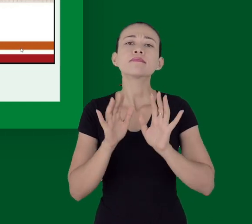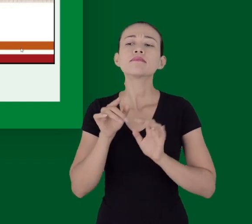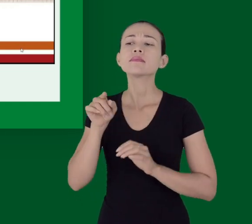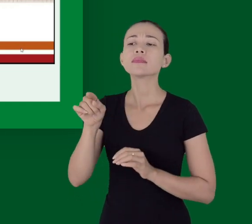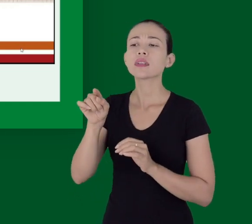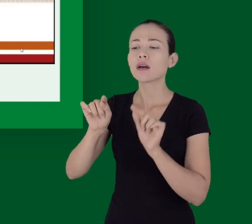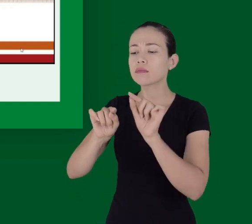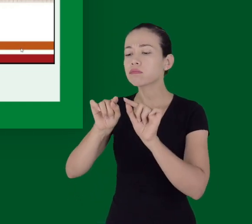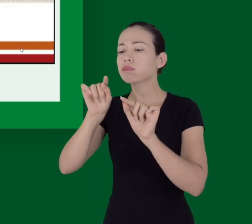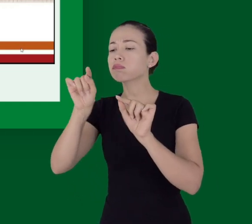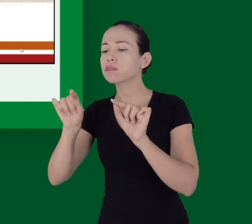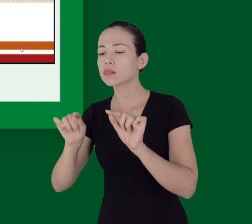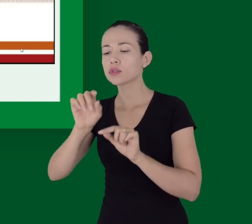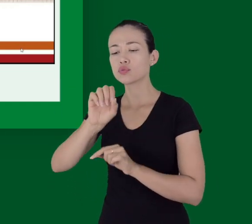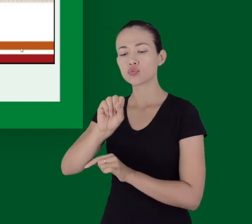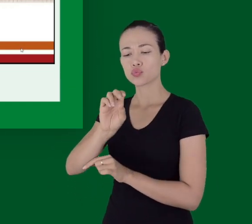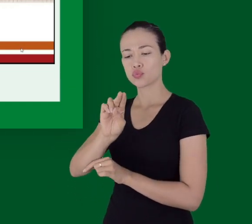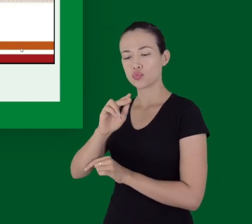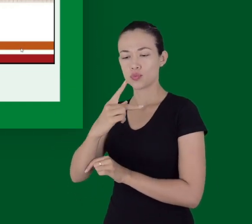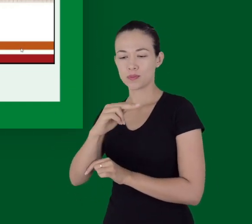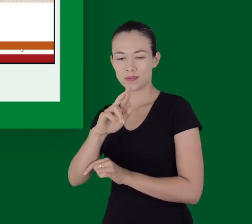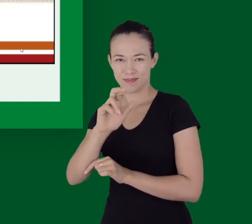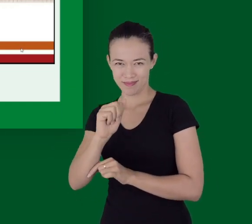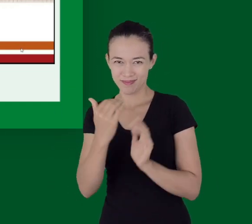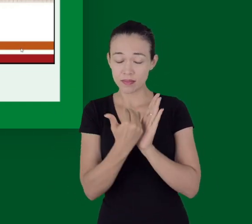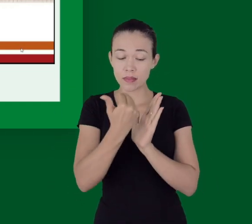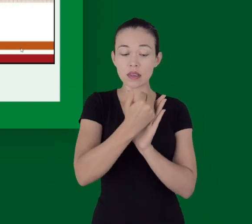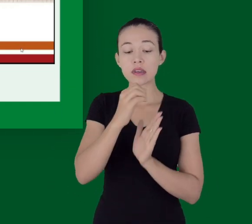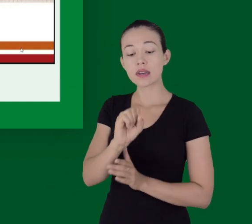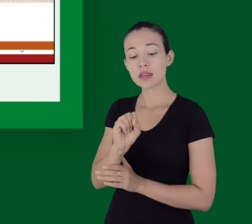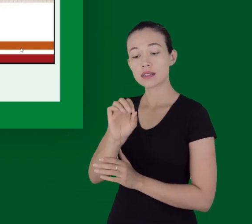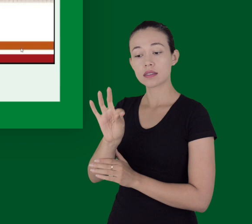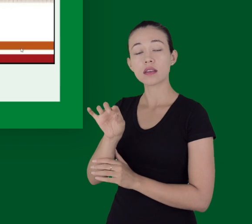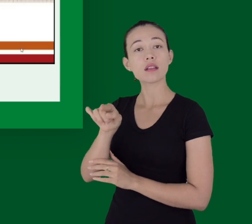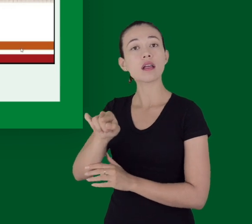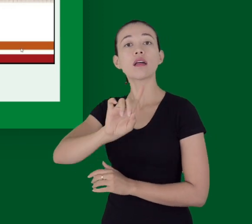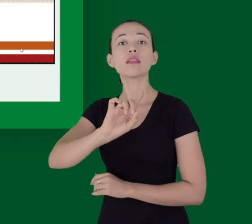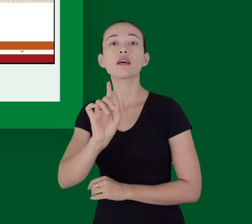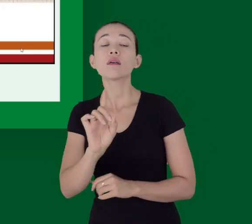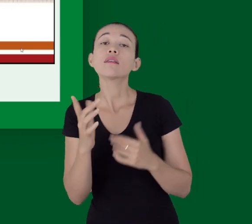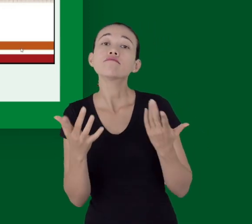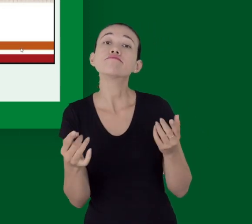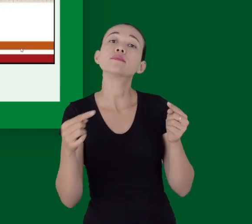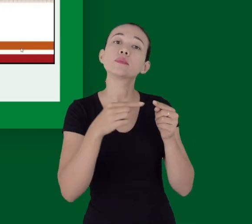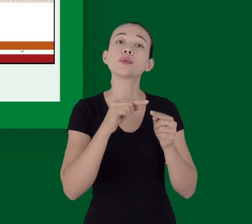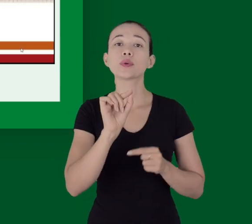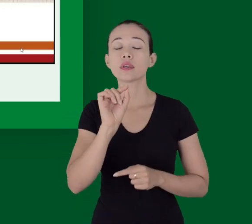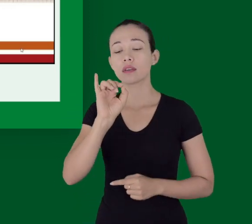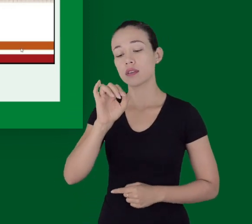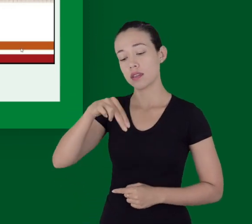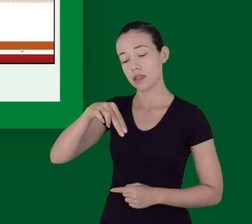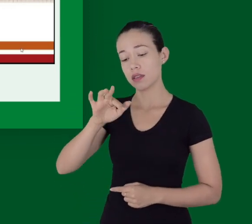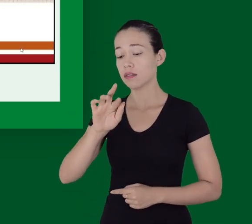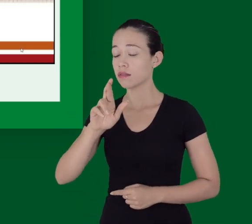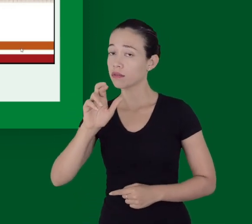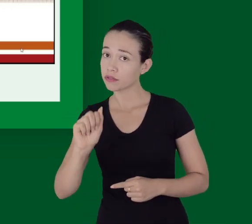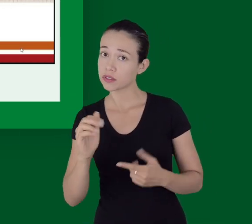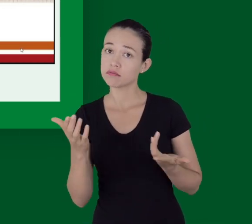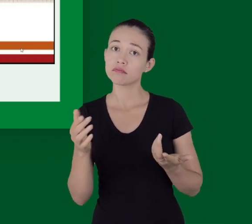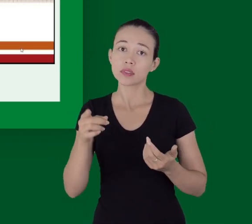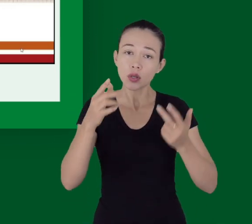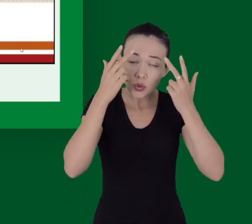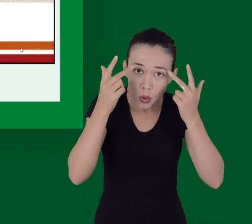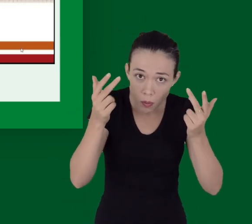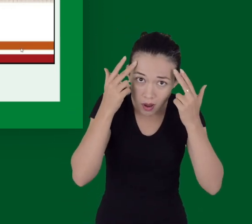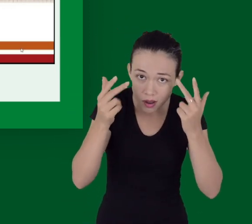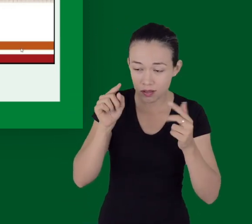com infra, um eletro com infra, um eletro normal, um ST que não está